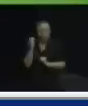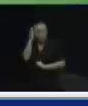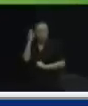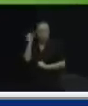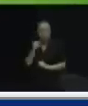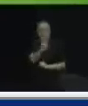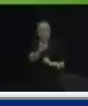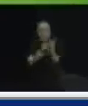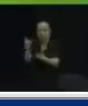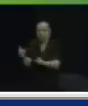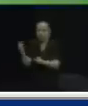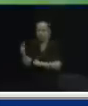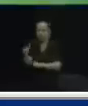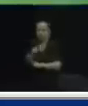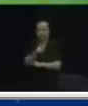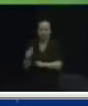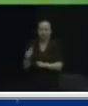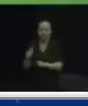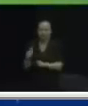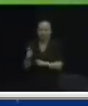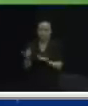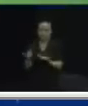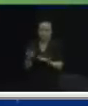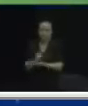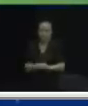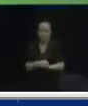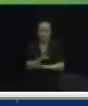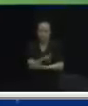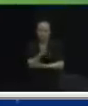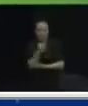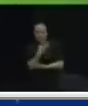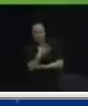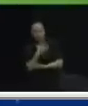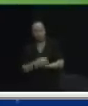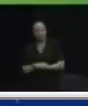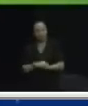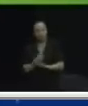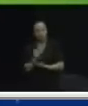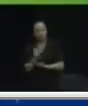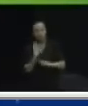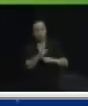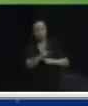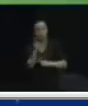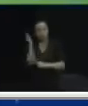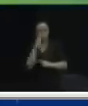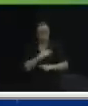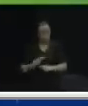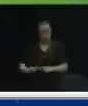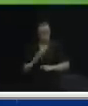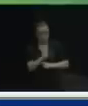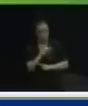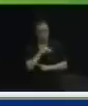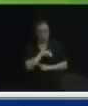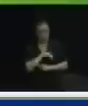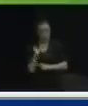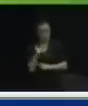esse pedido até comum uma tentativa de moro gesto de estender a mão de tentar fazer uma espécie de reconciliação juntamente